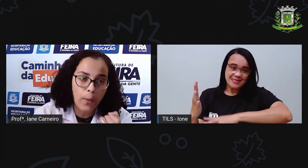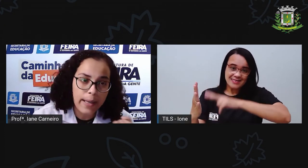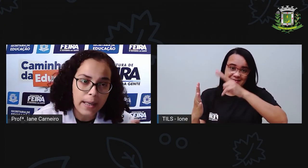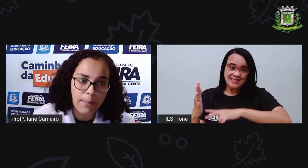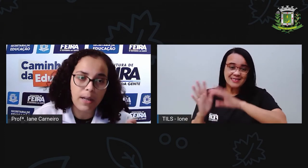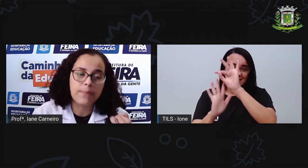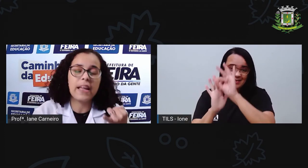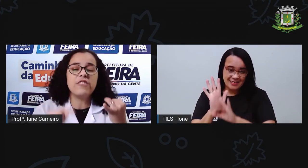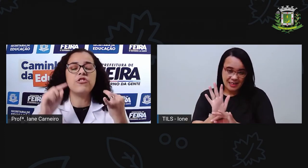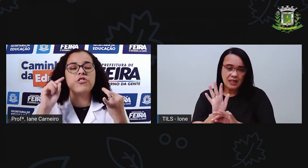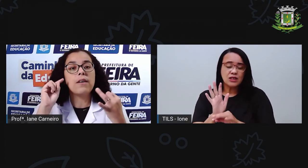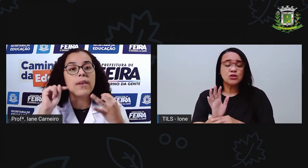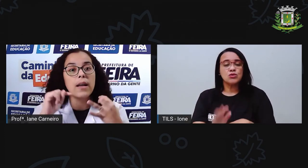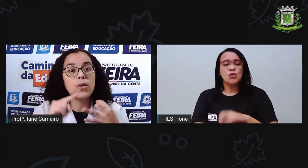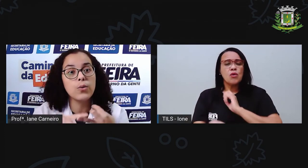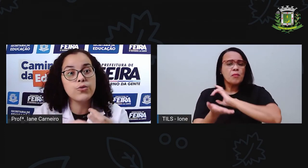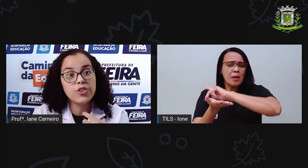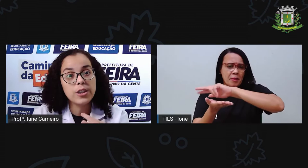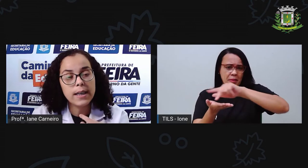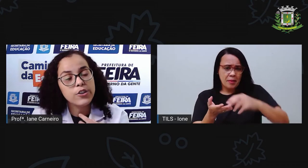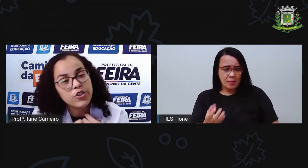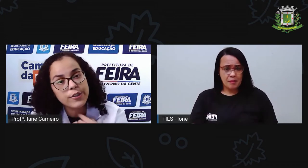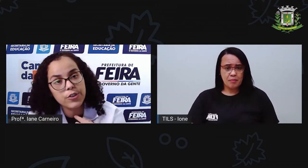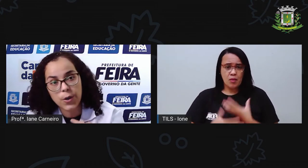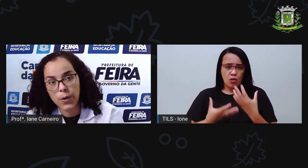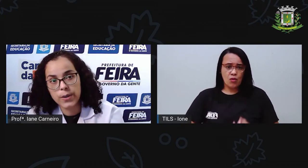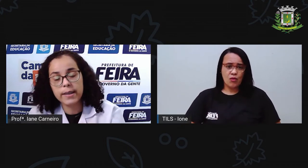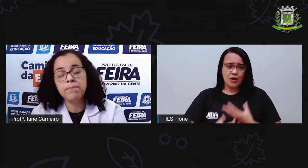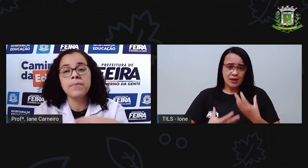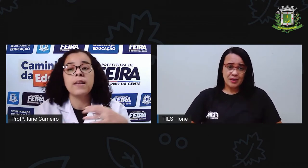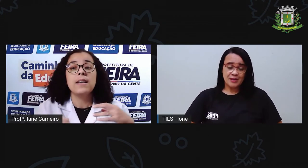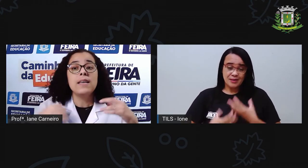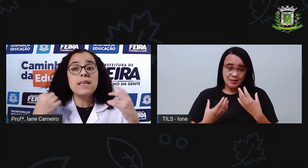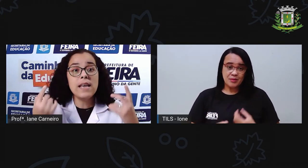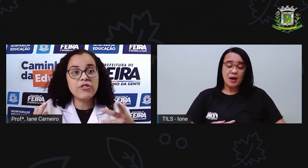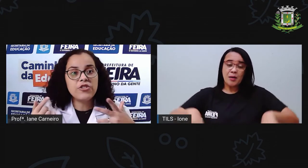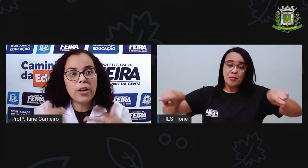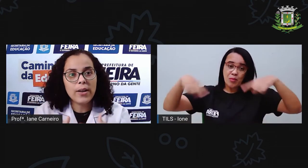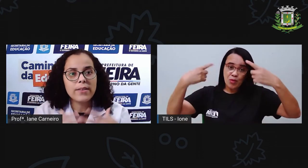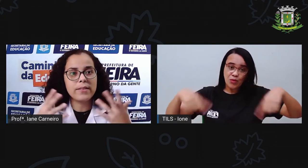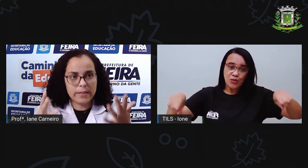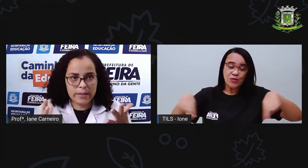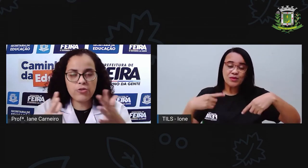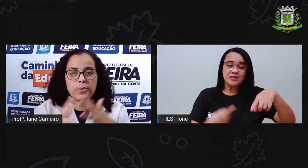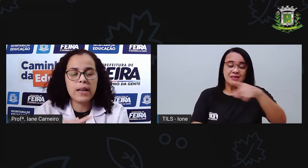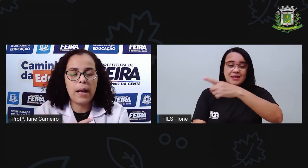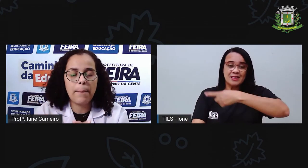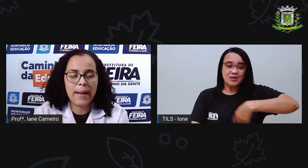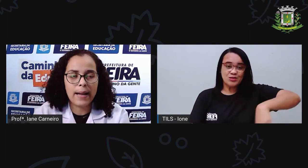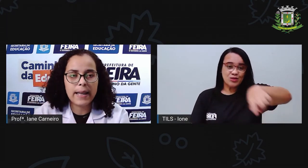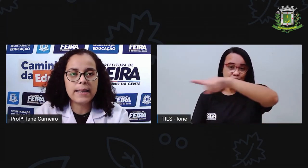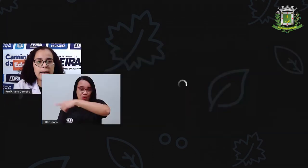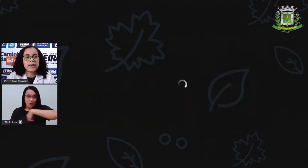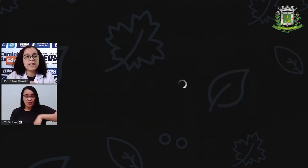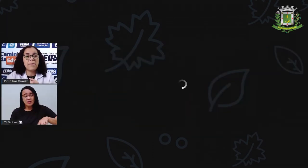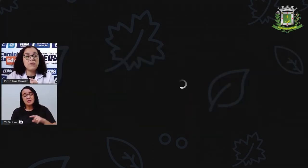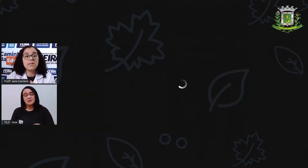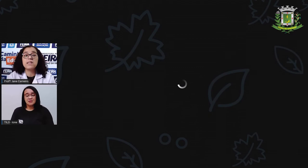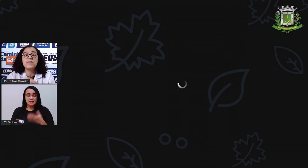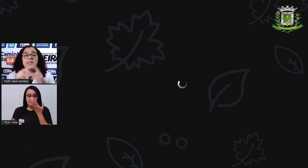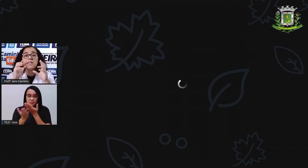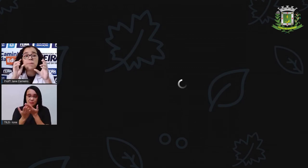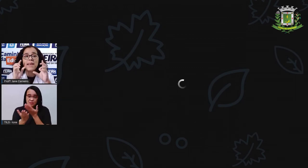já falou de poema né a gente já falou de cantiga de roda e a gente agora estudando a parlenda